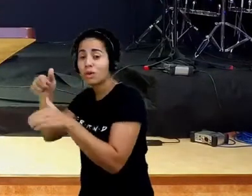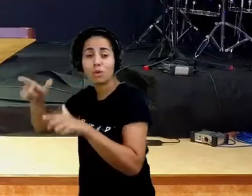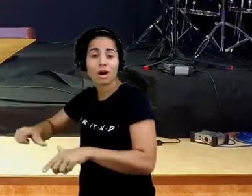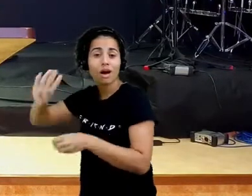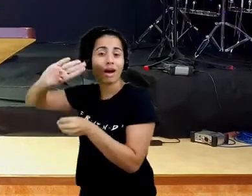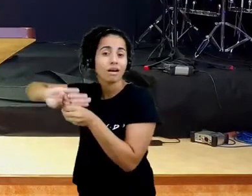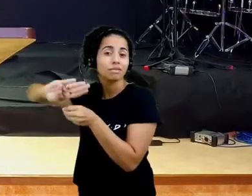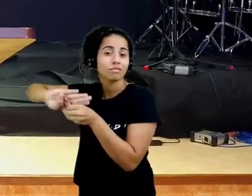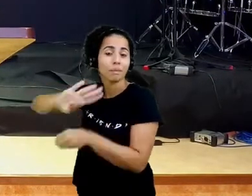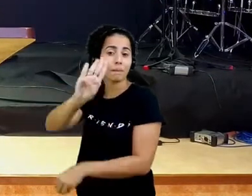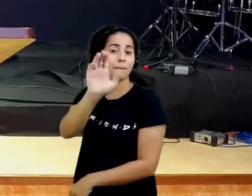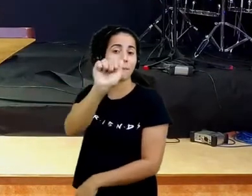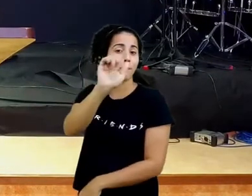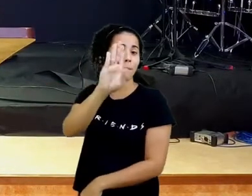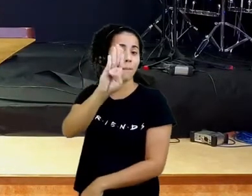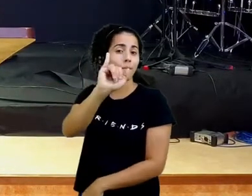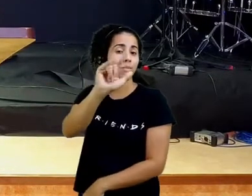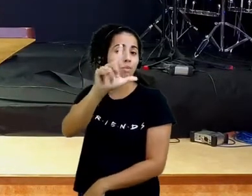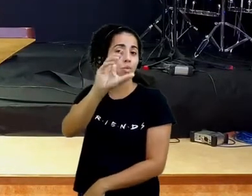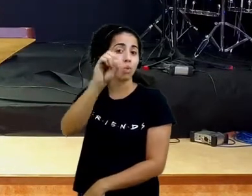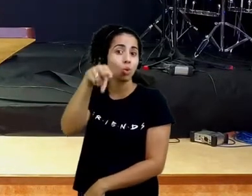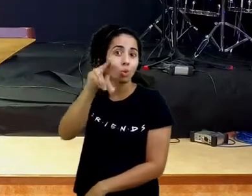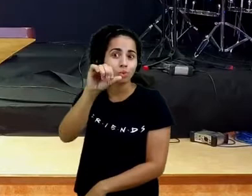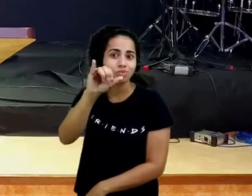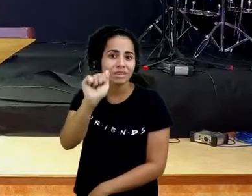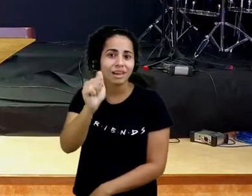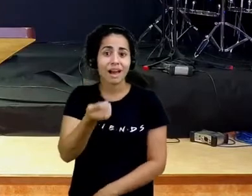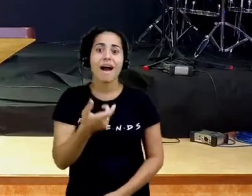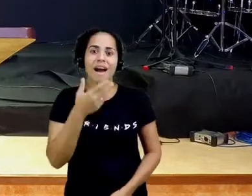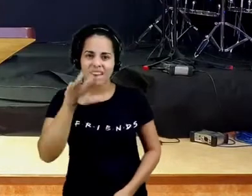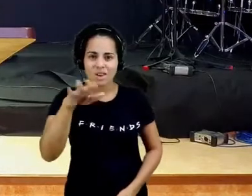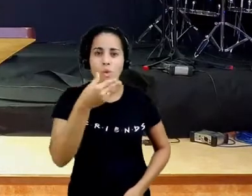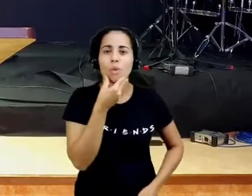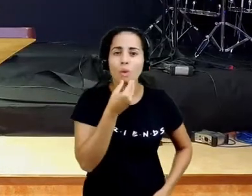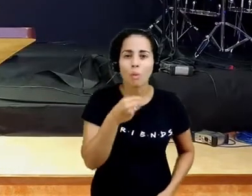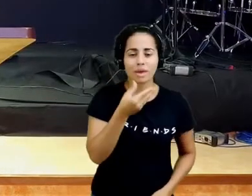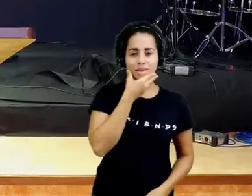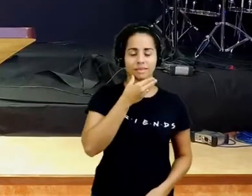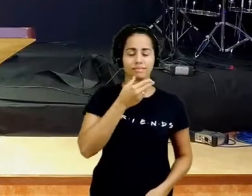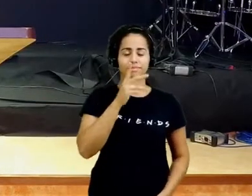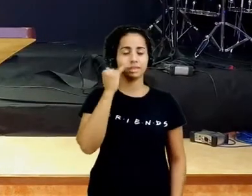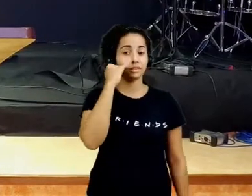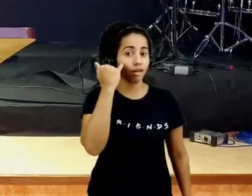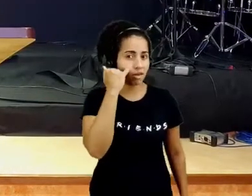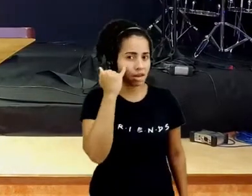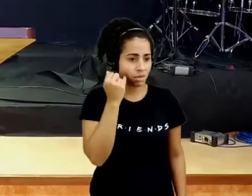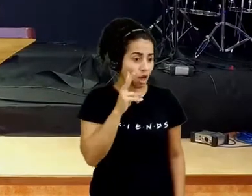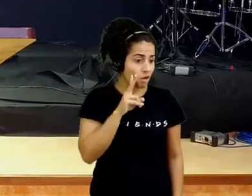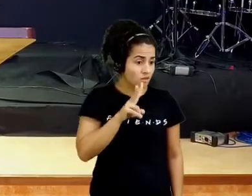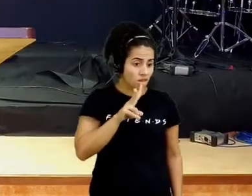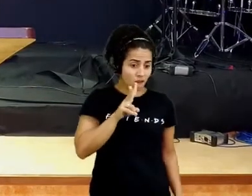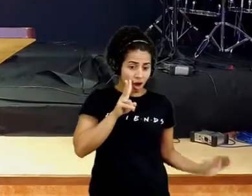queridos, deviam-se ao sofrimento e à grande humilhação do povo. O profeta